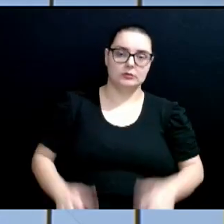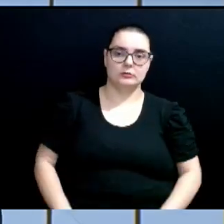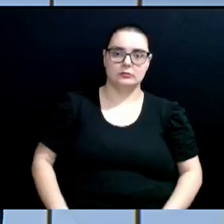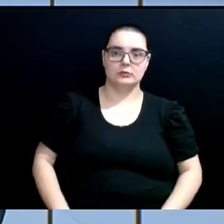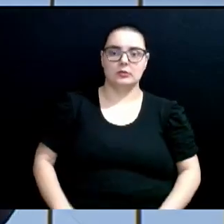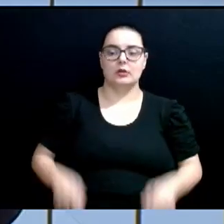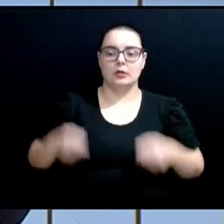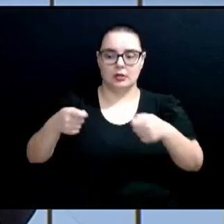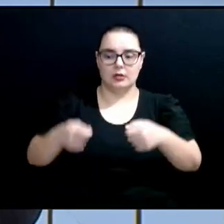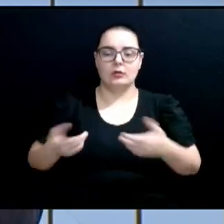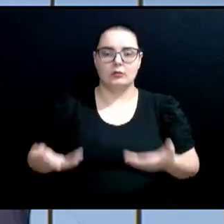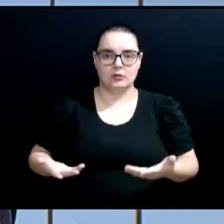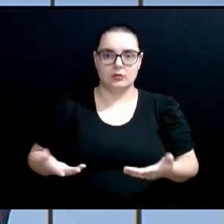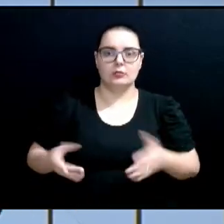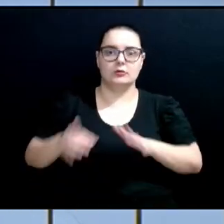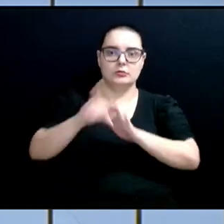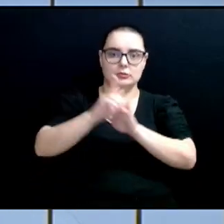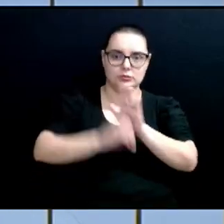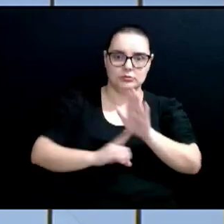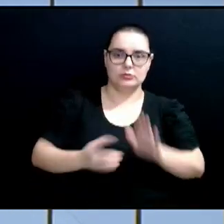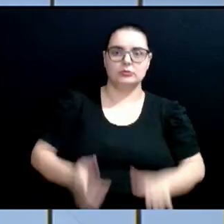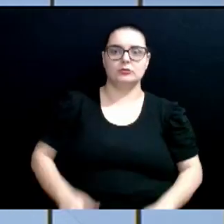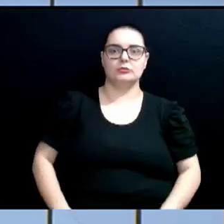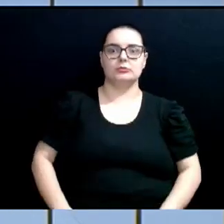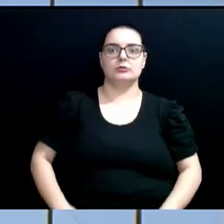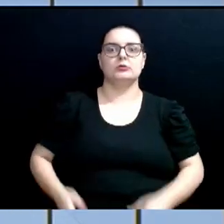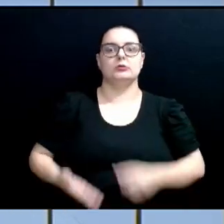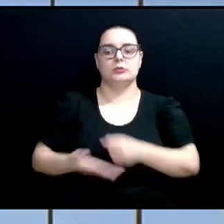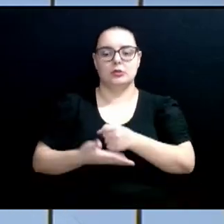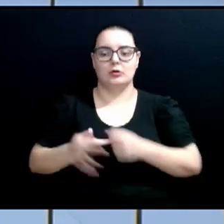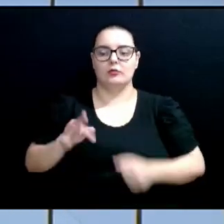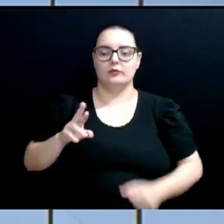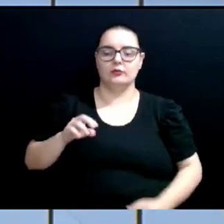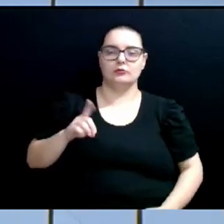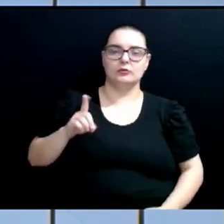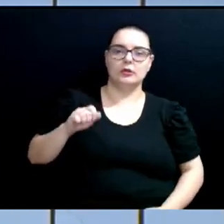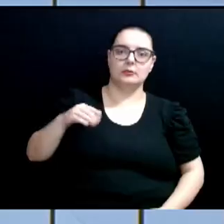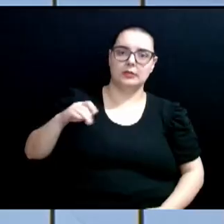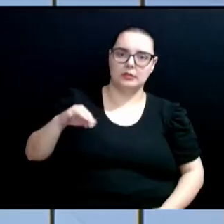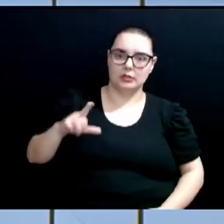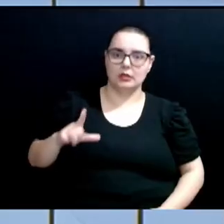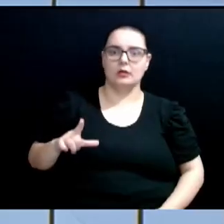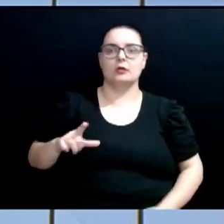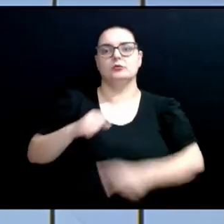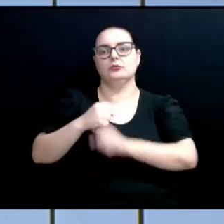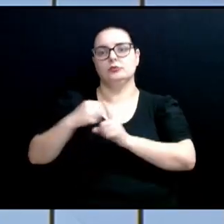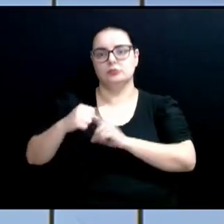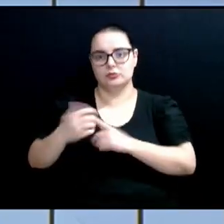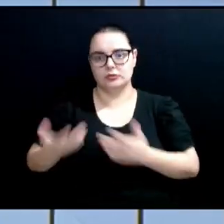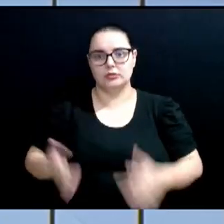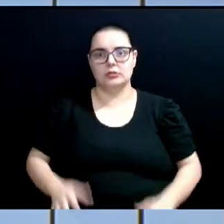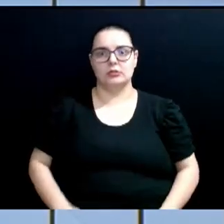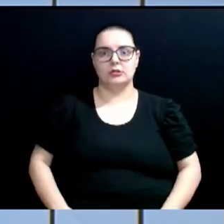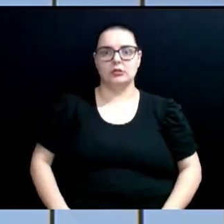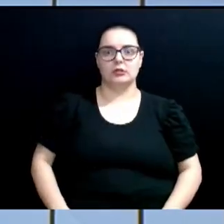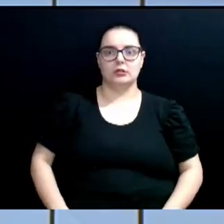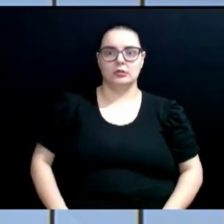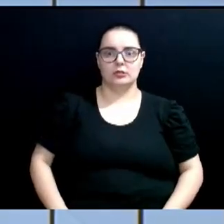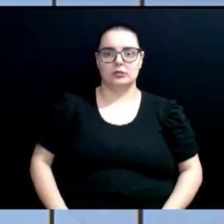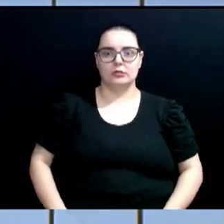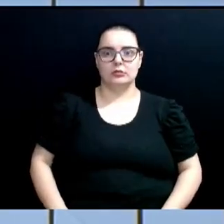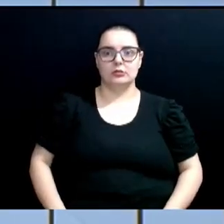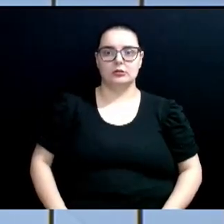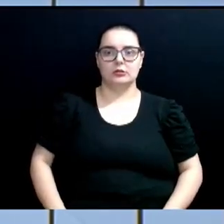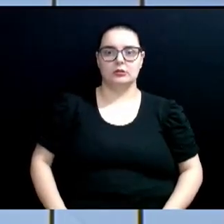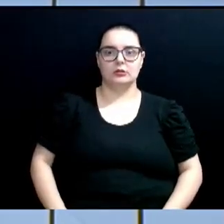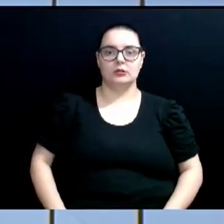dos direitos fundamentais, dos direitos sociais. Né? Agora,